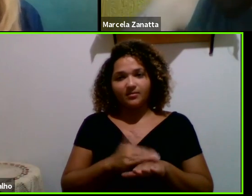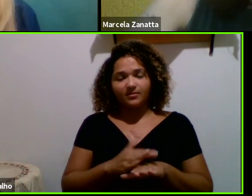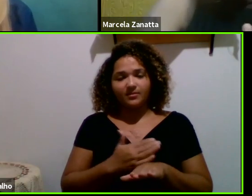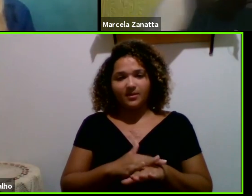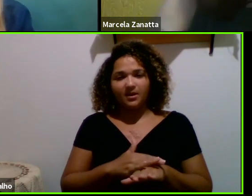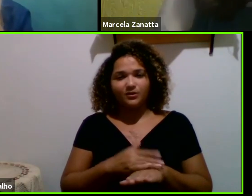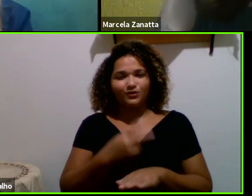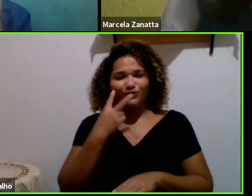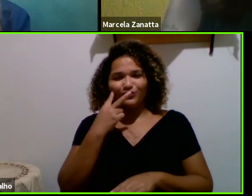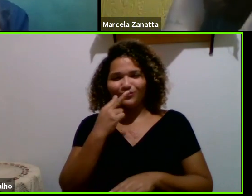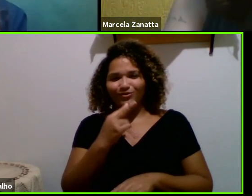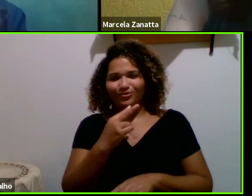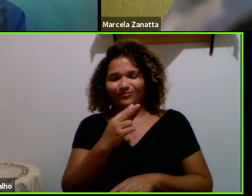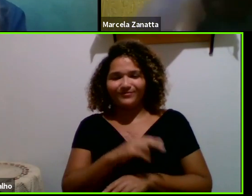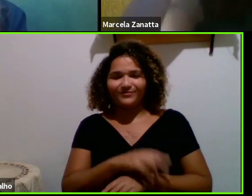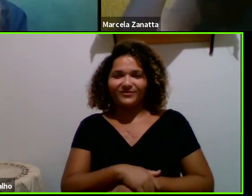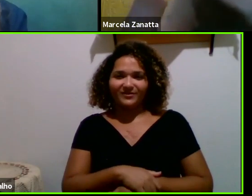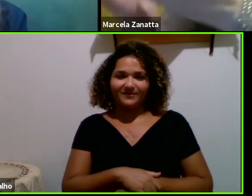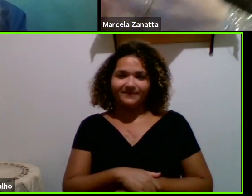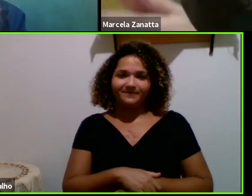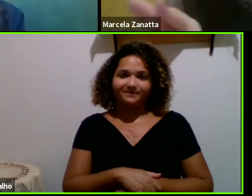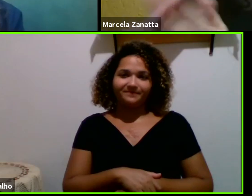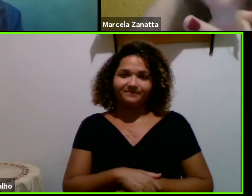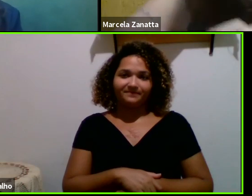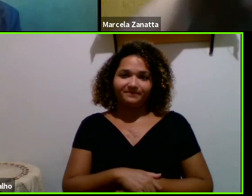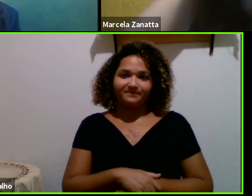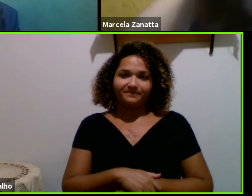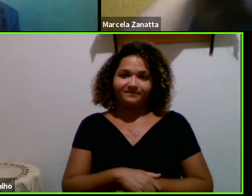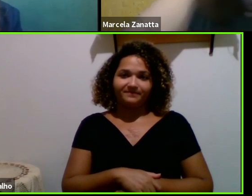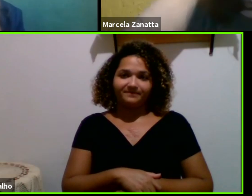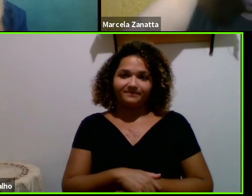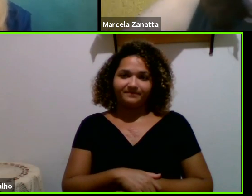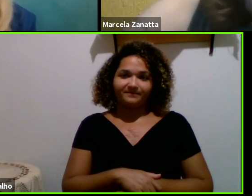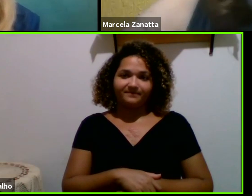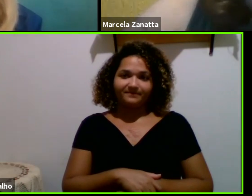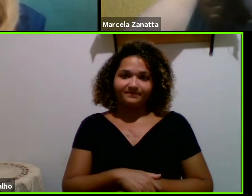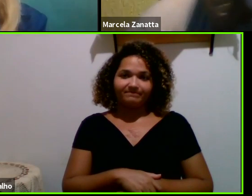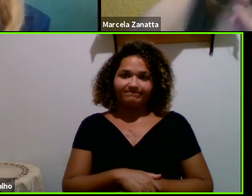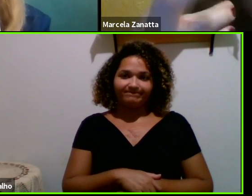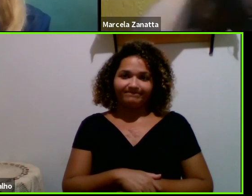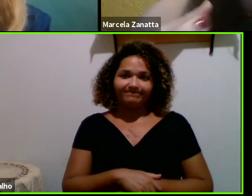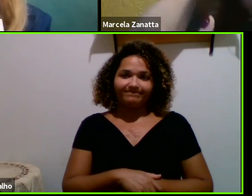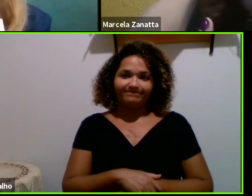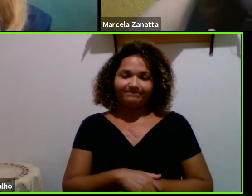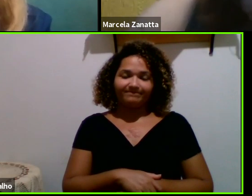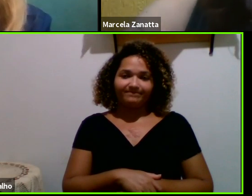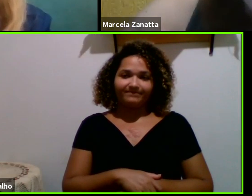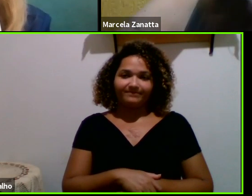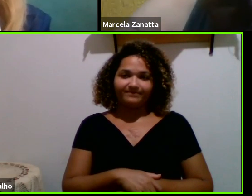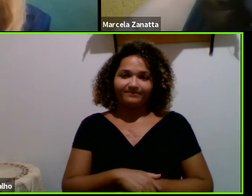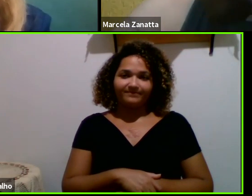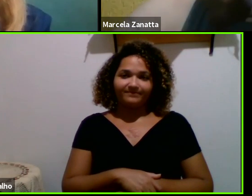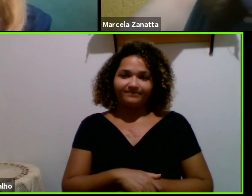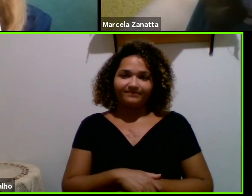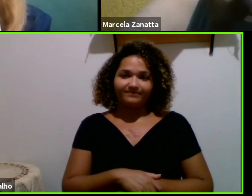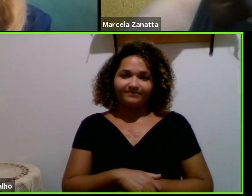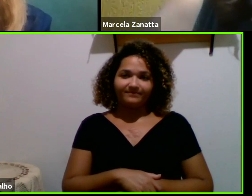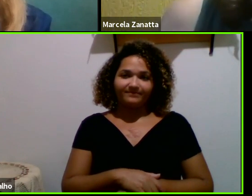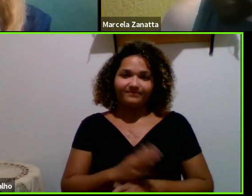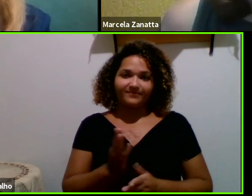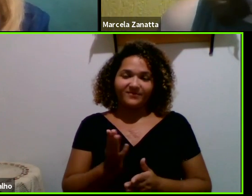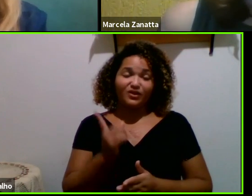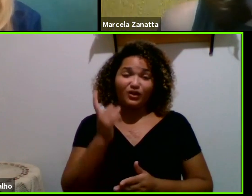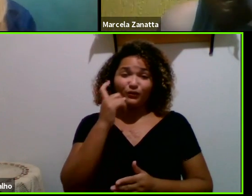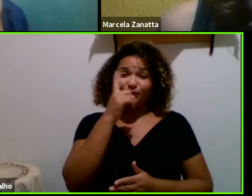dizendo o protocolo A, você vai chegar no resultado tal, você não vai encontrar. Porque é um tipo de evidência difícil mesmo de coletar.